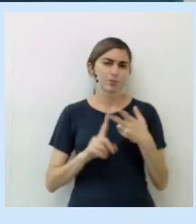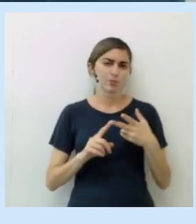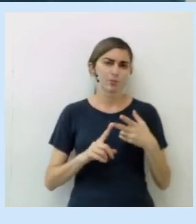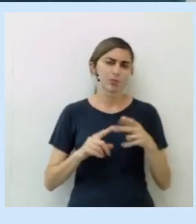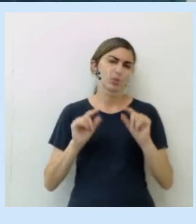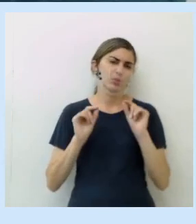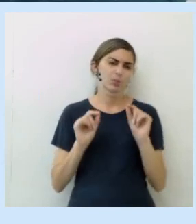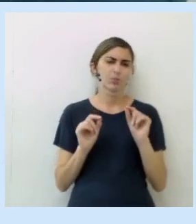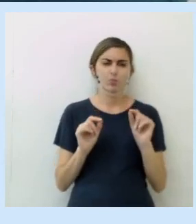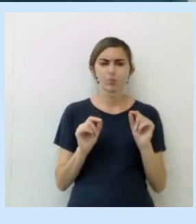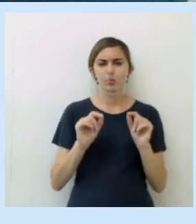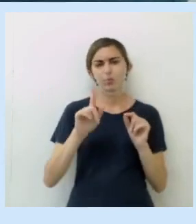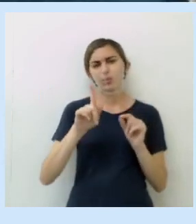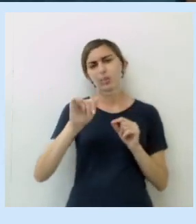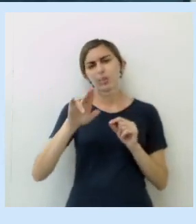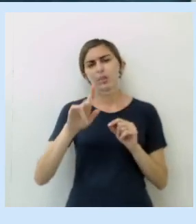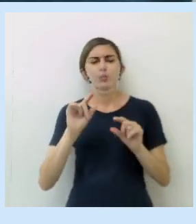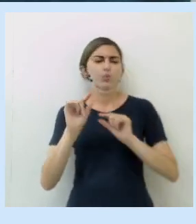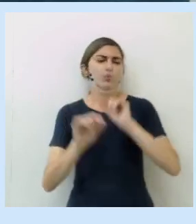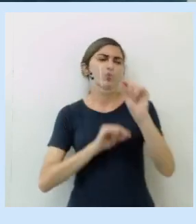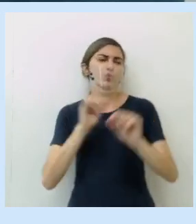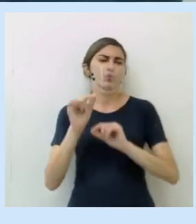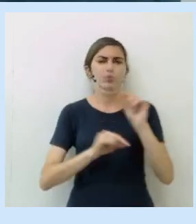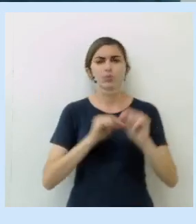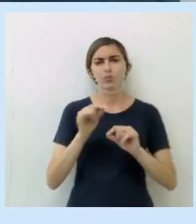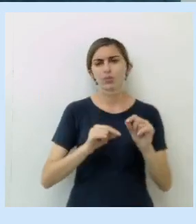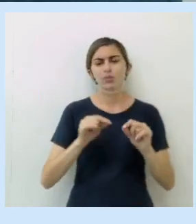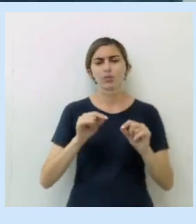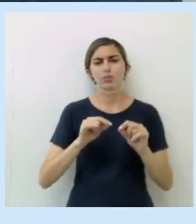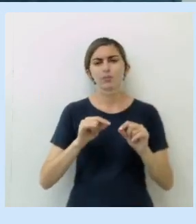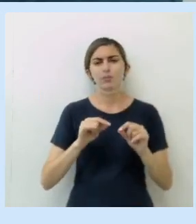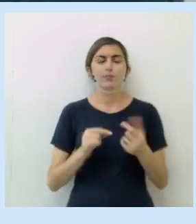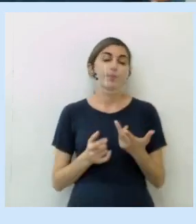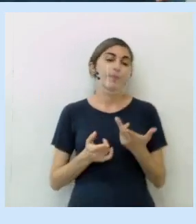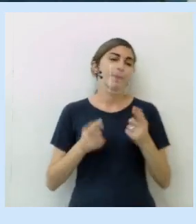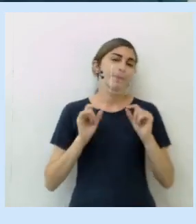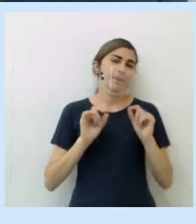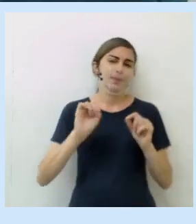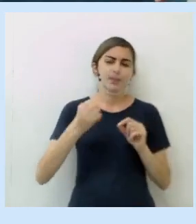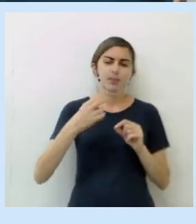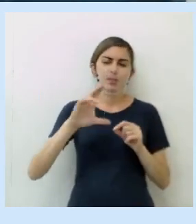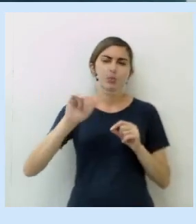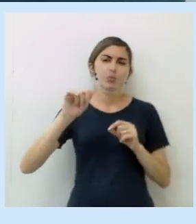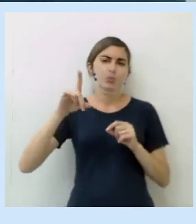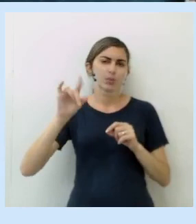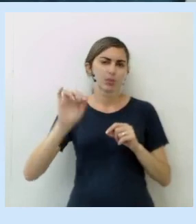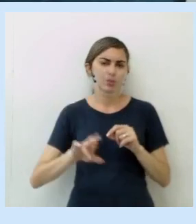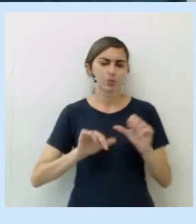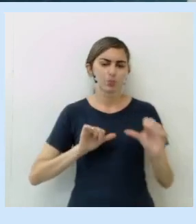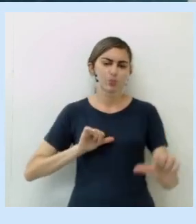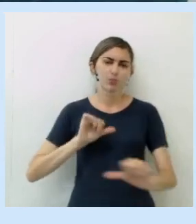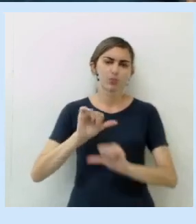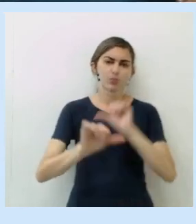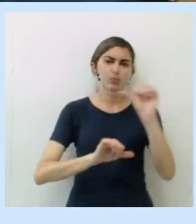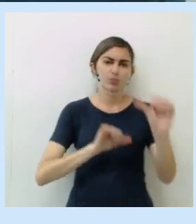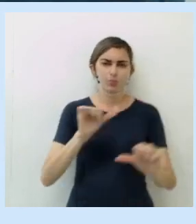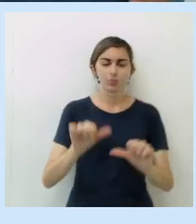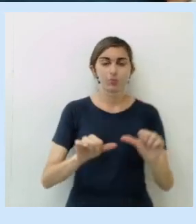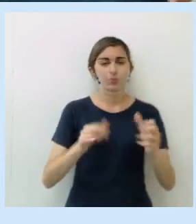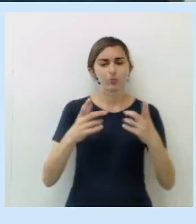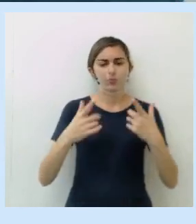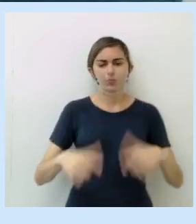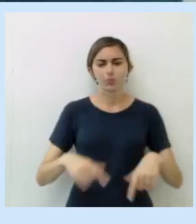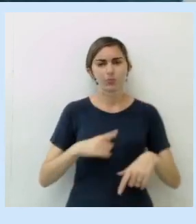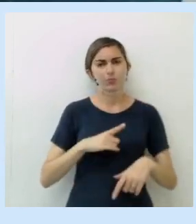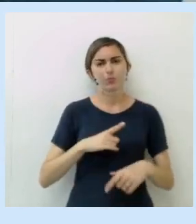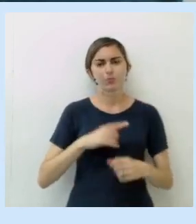Mas, Guilherme, o que é o setor secundário e o setor terciário? O setor secundário é o setor da transformação, onde a gente